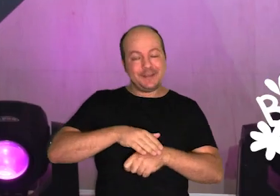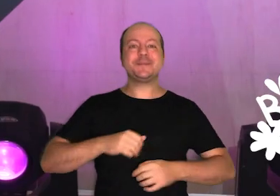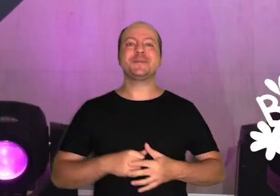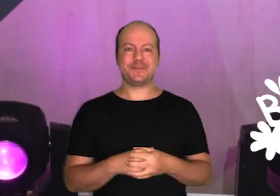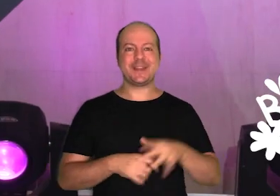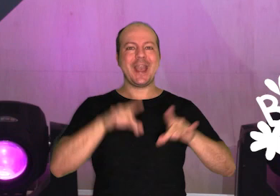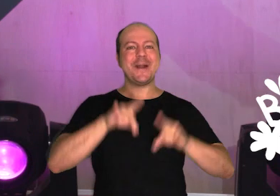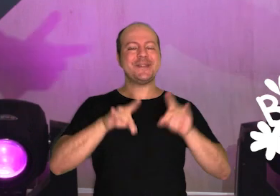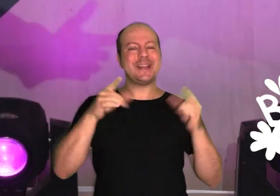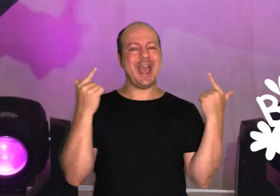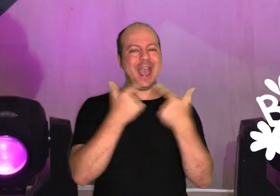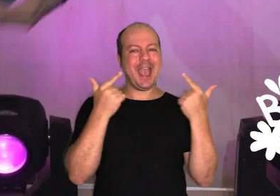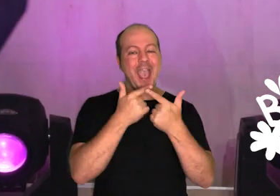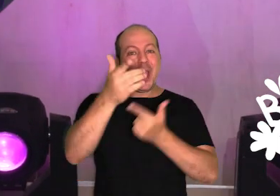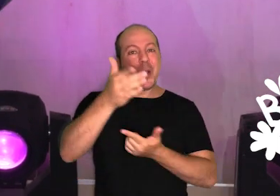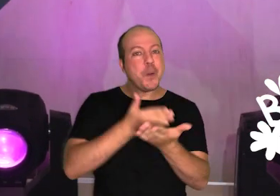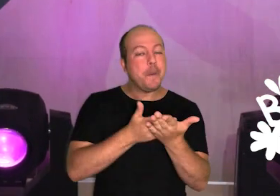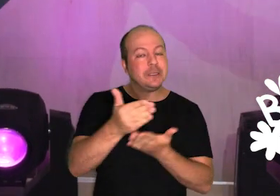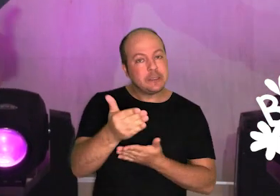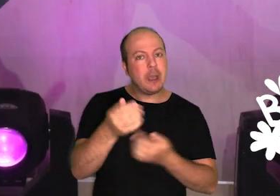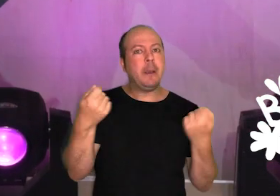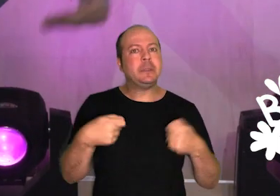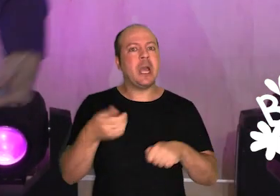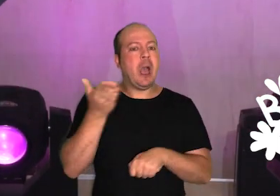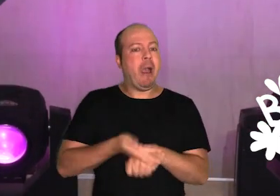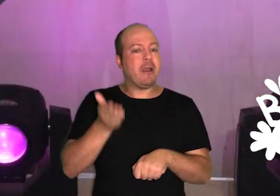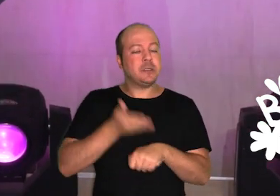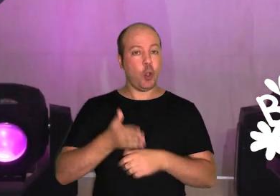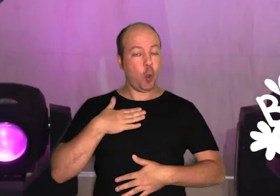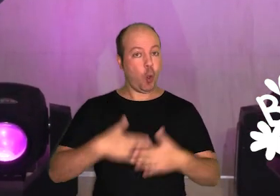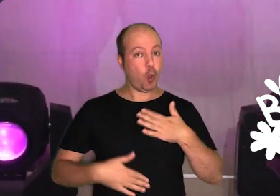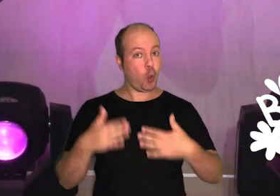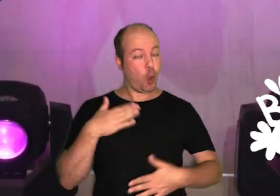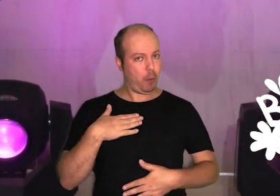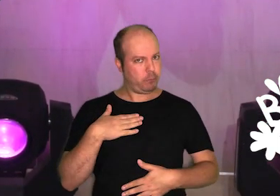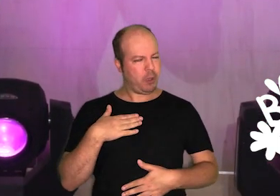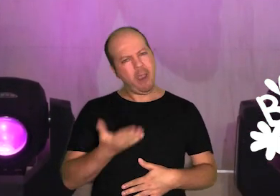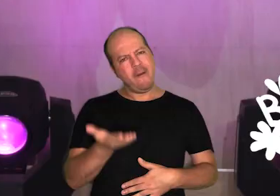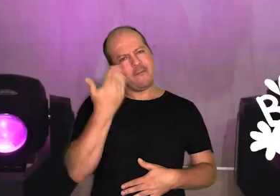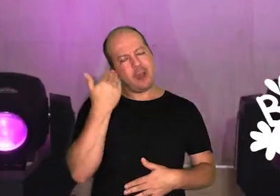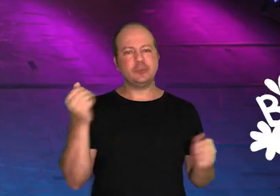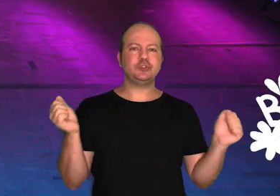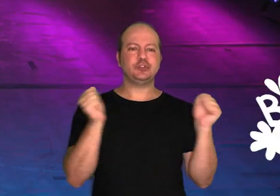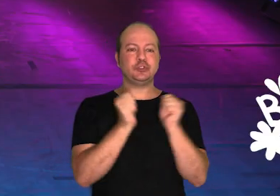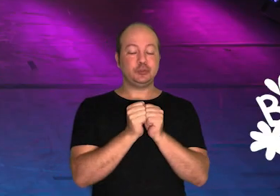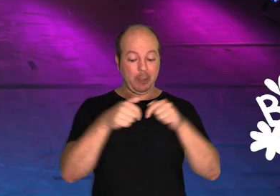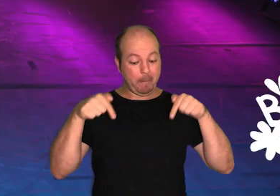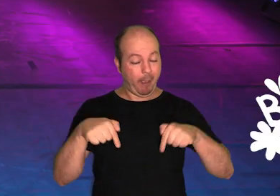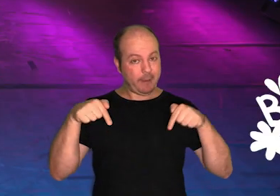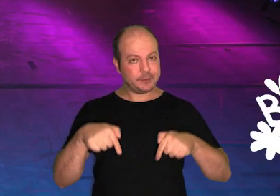A oficina do riso. E para começar uma oficina, temos que aquecer o corpo. Então, vamos começar pela parte de